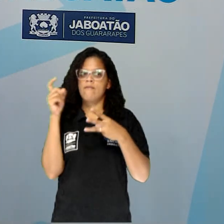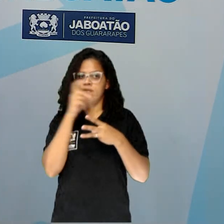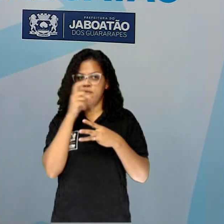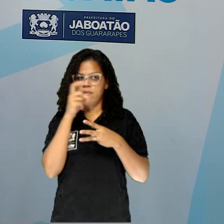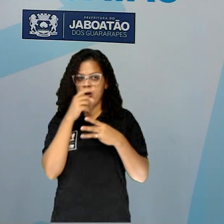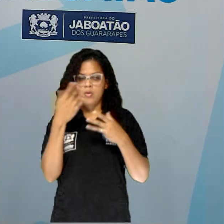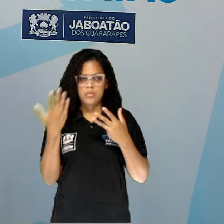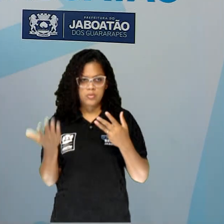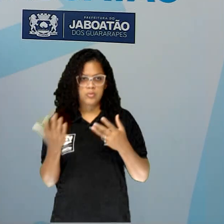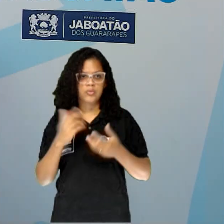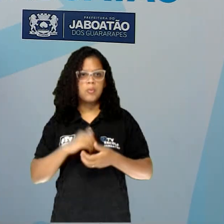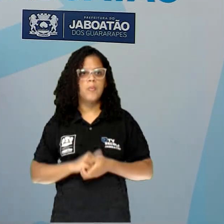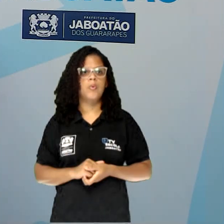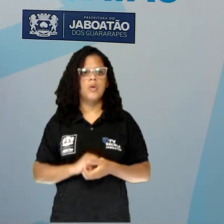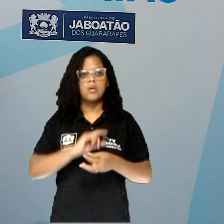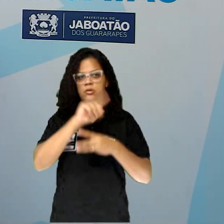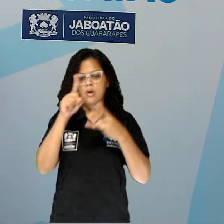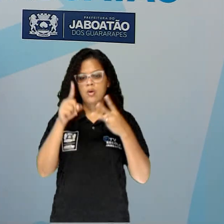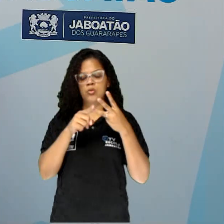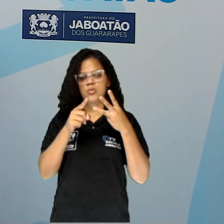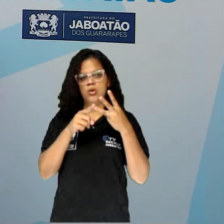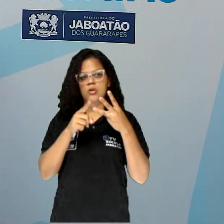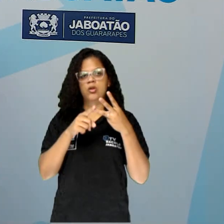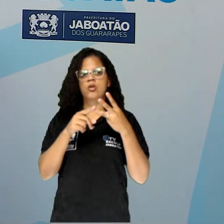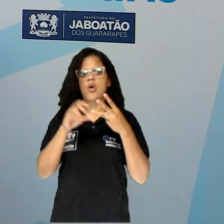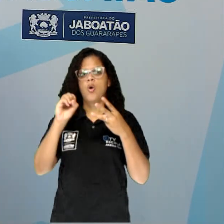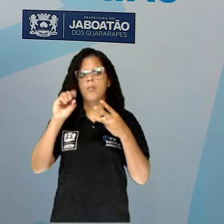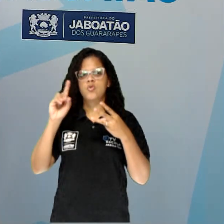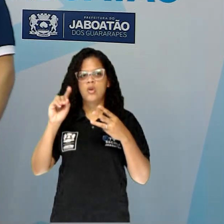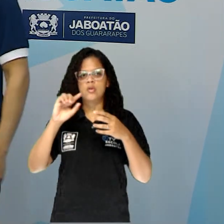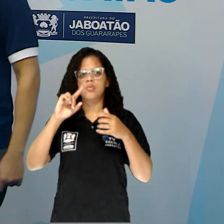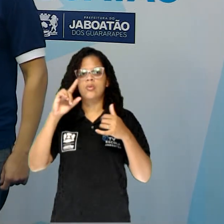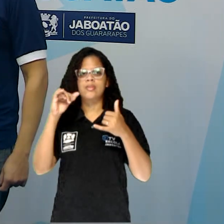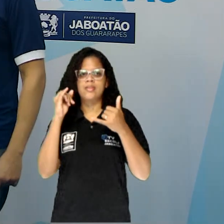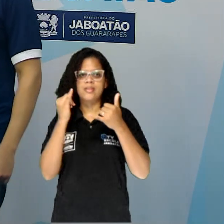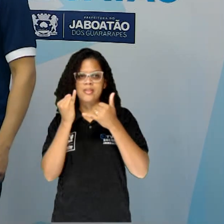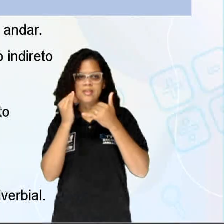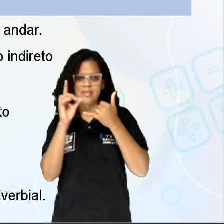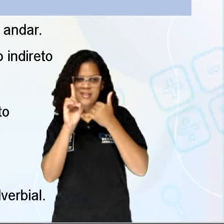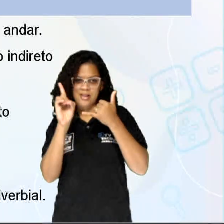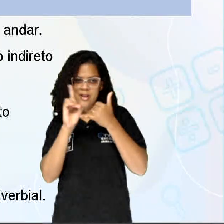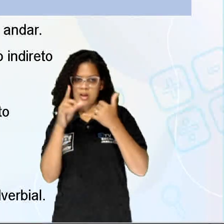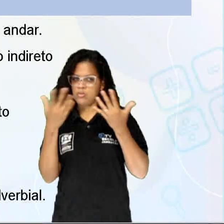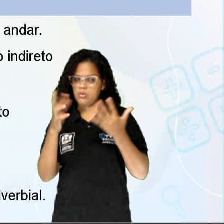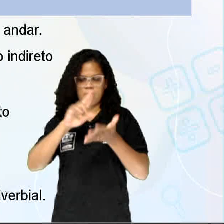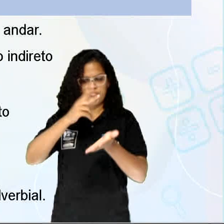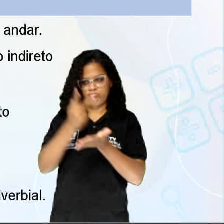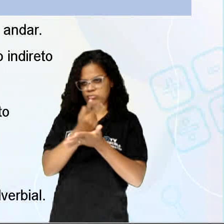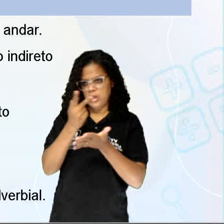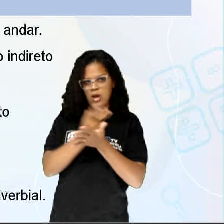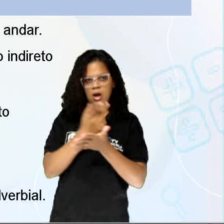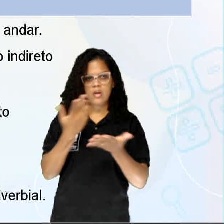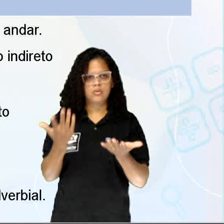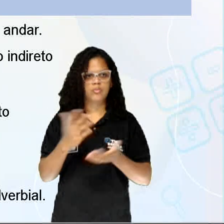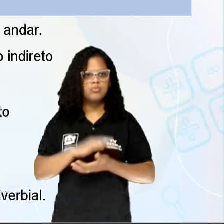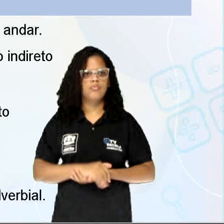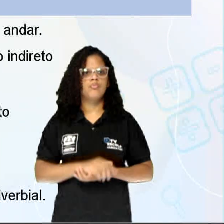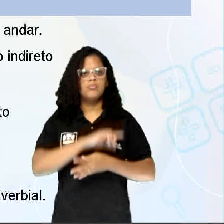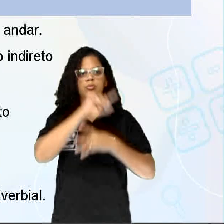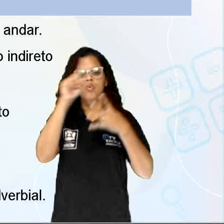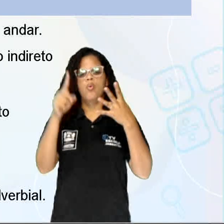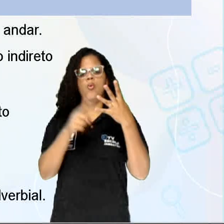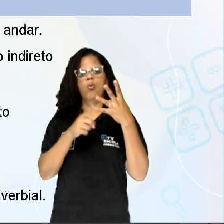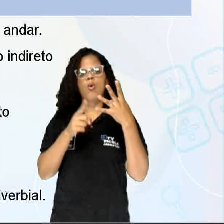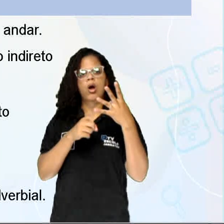são objetos diretos, né? Então, está errado. Vamos ver agora o item 4. A conjunção